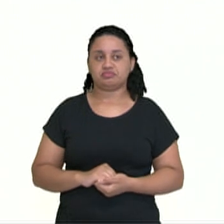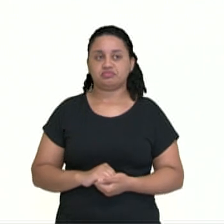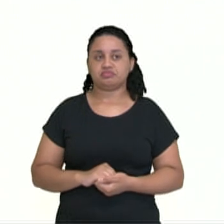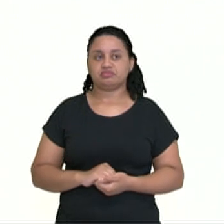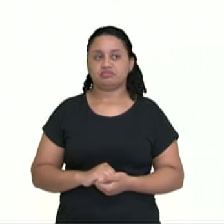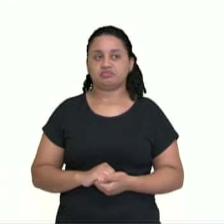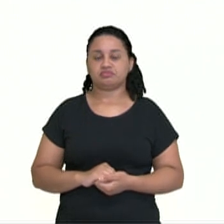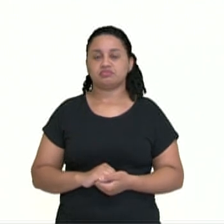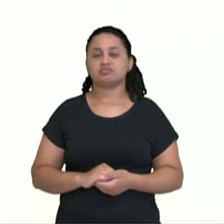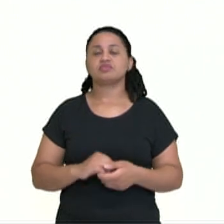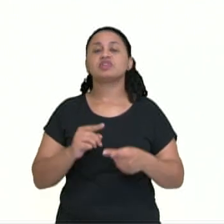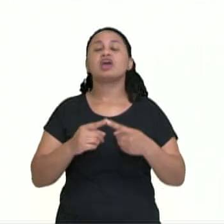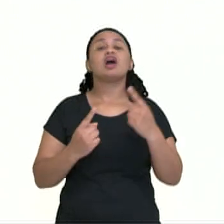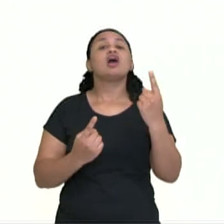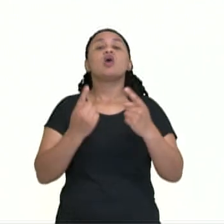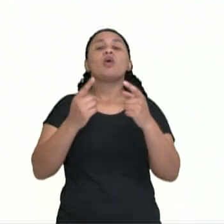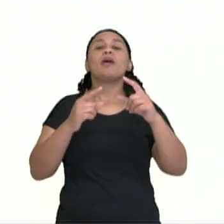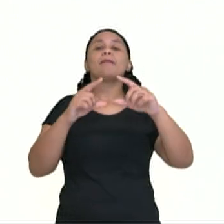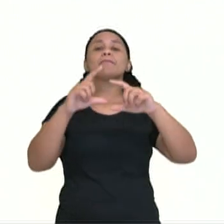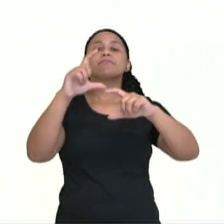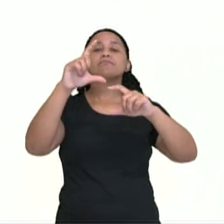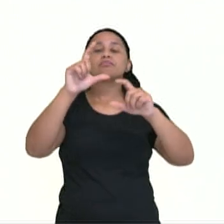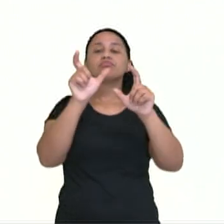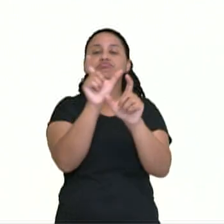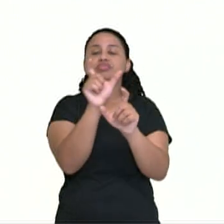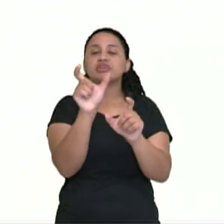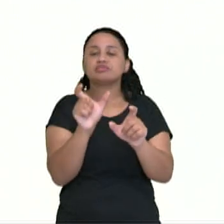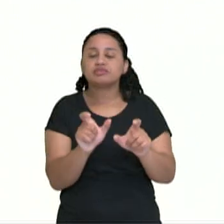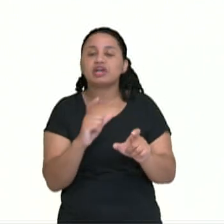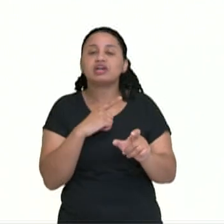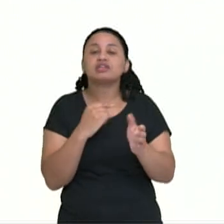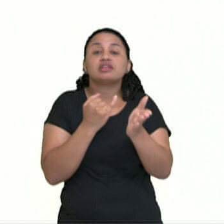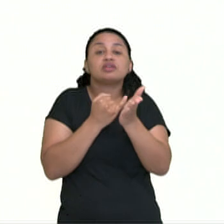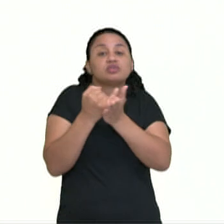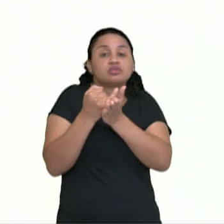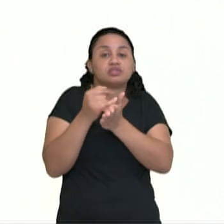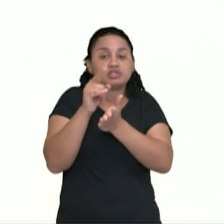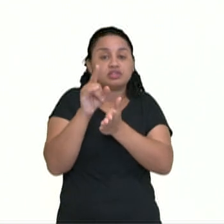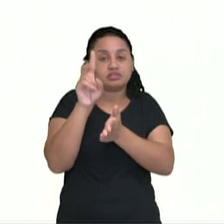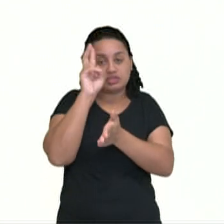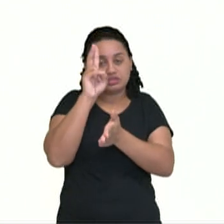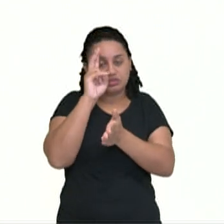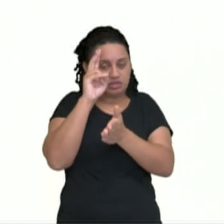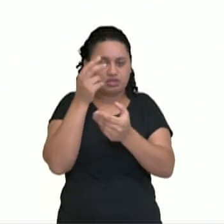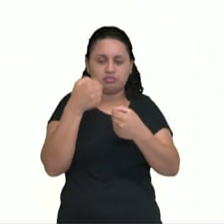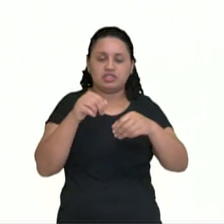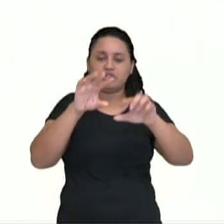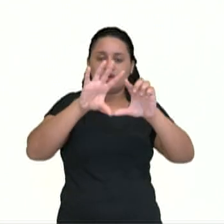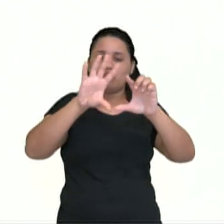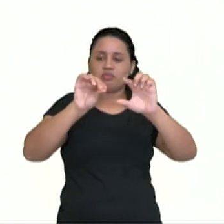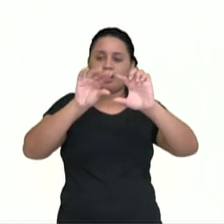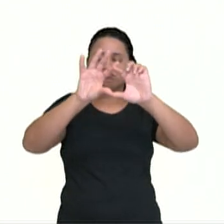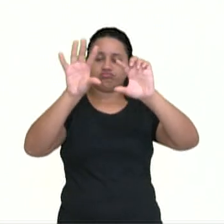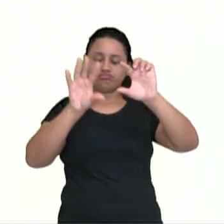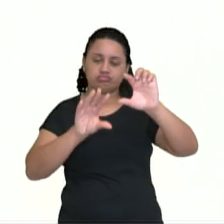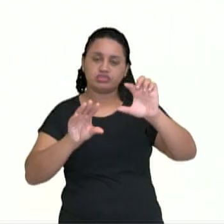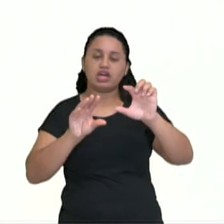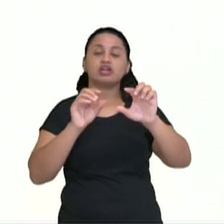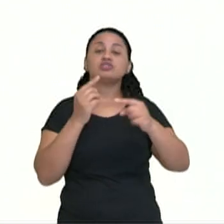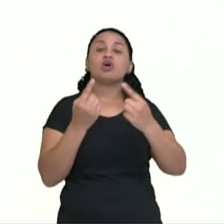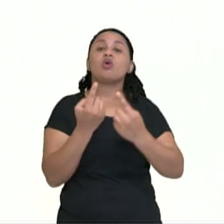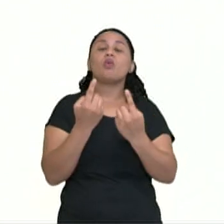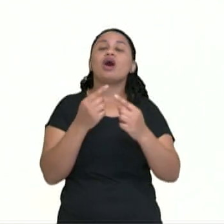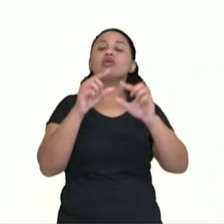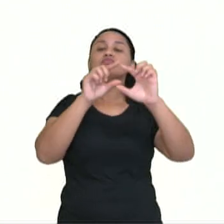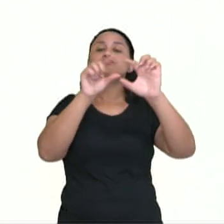the story? Em qual parágrafo que aconteceu a introdução da história? Não precisa escrever ali a história, você só vai colocar